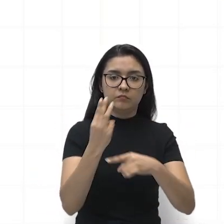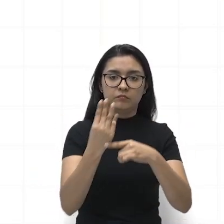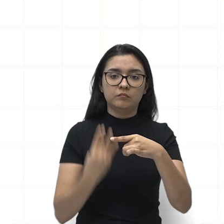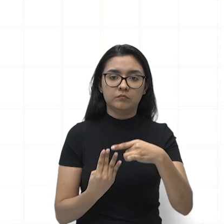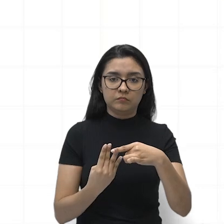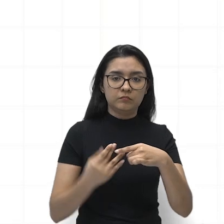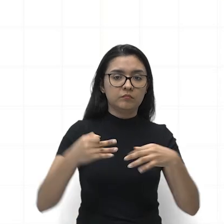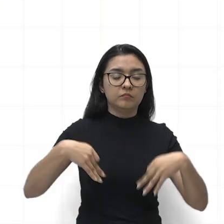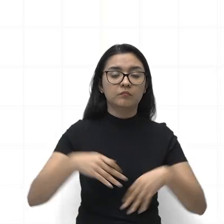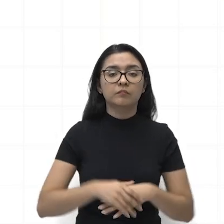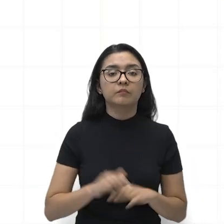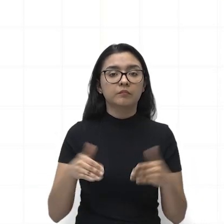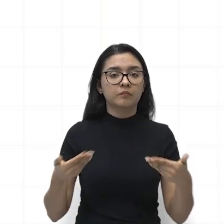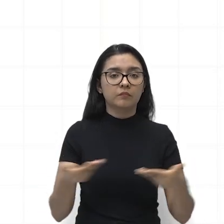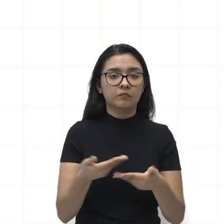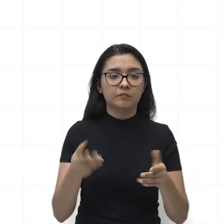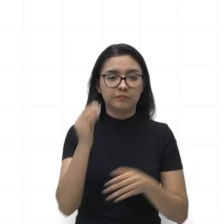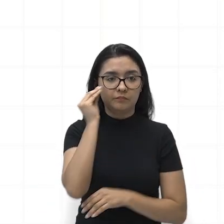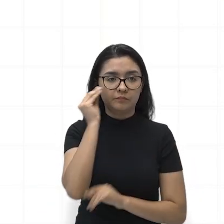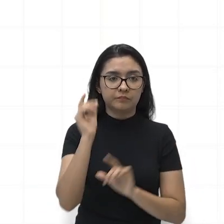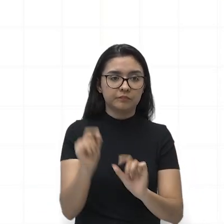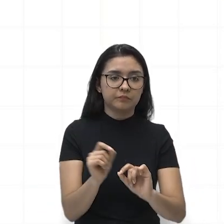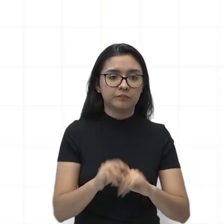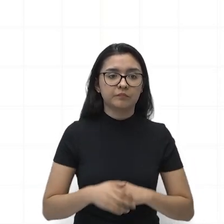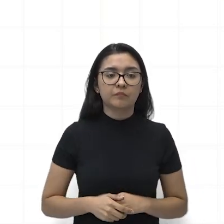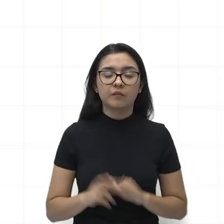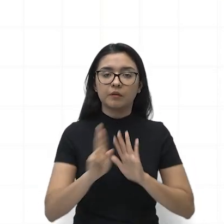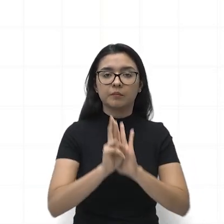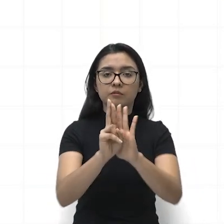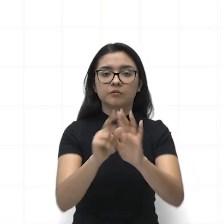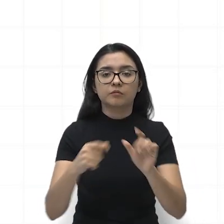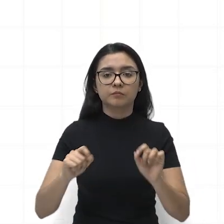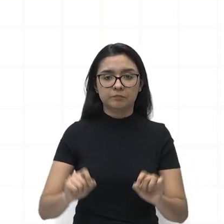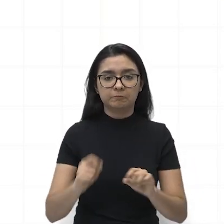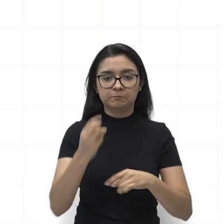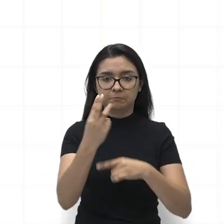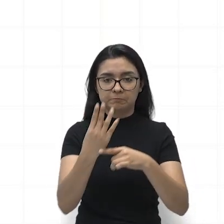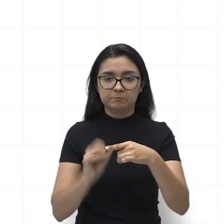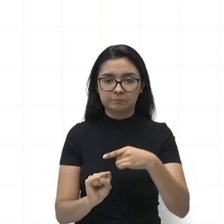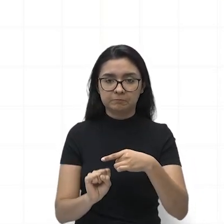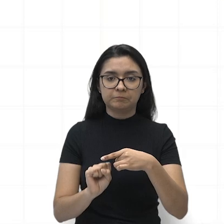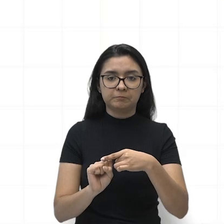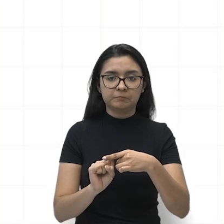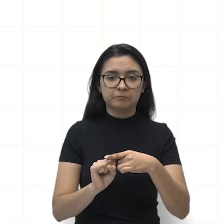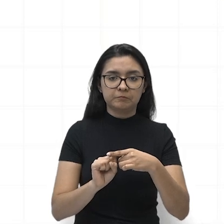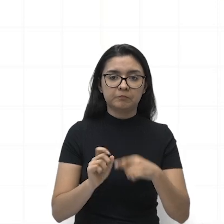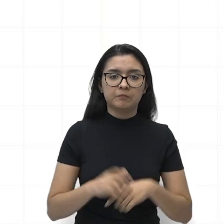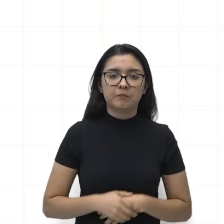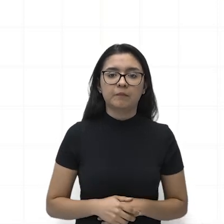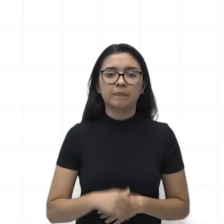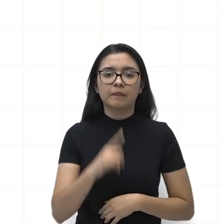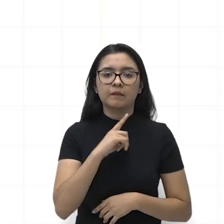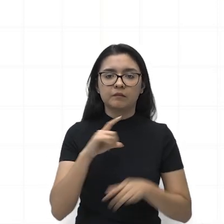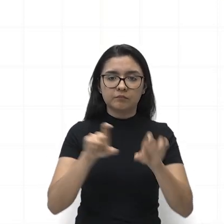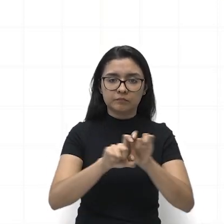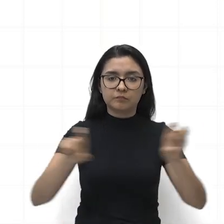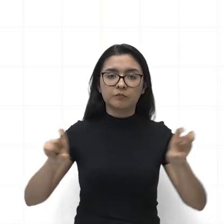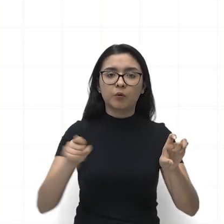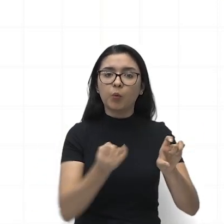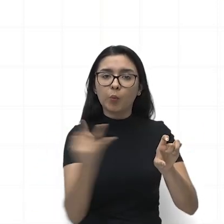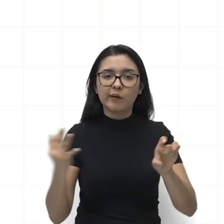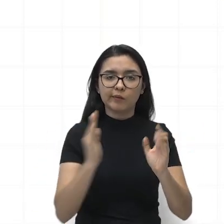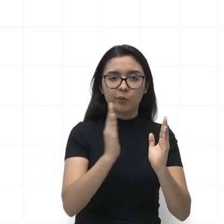Bom, agora, olha só, agora para representar 3/8, dividimos o inteiro em